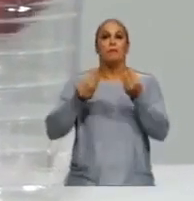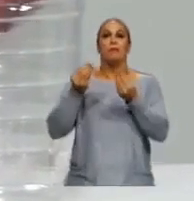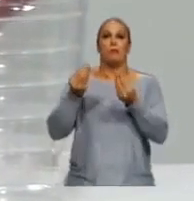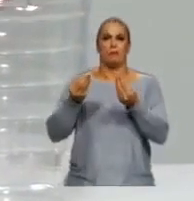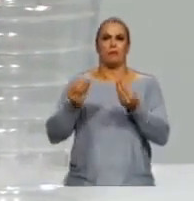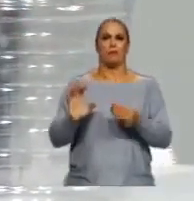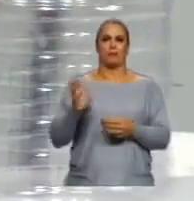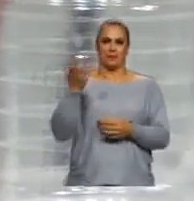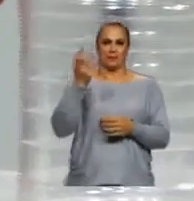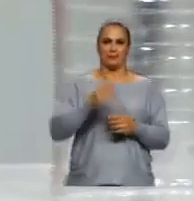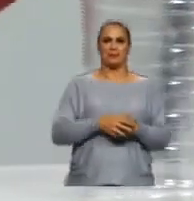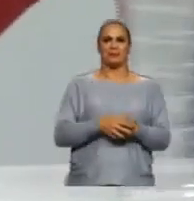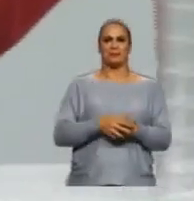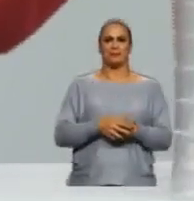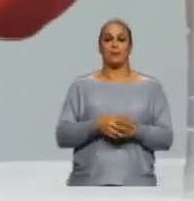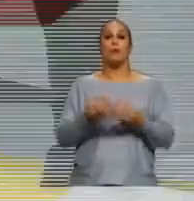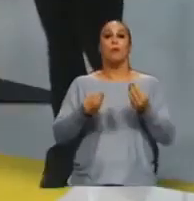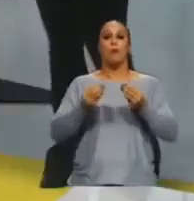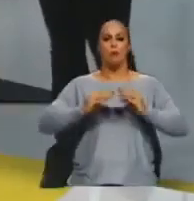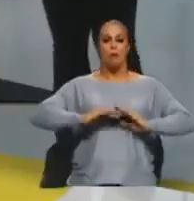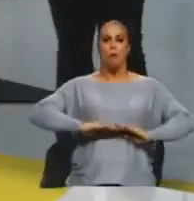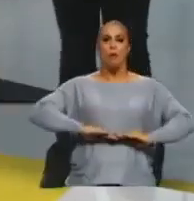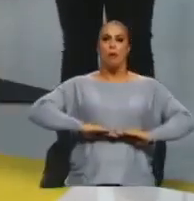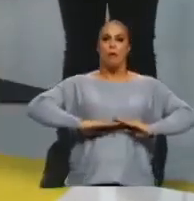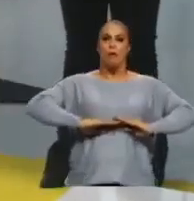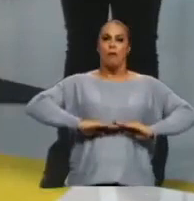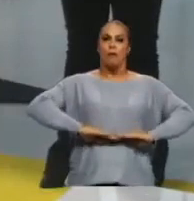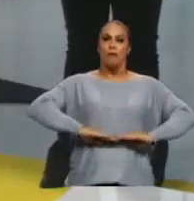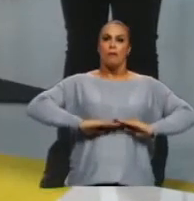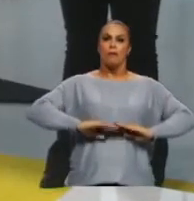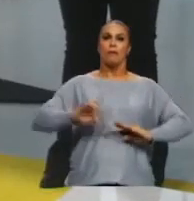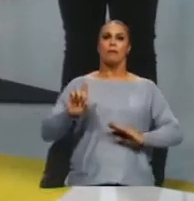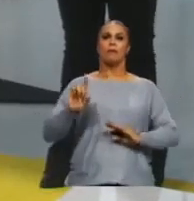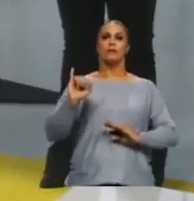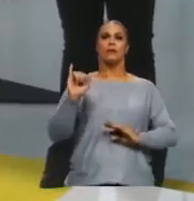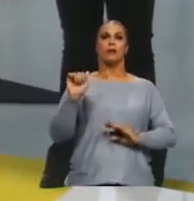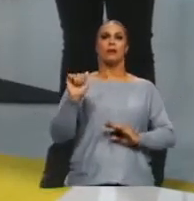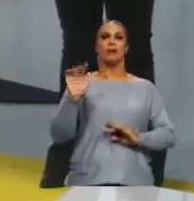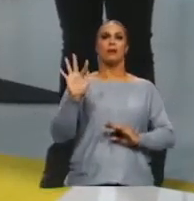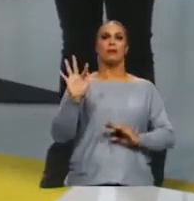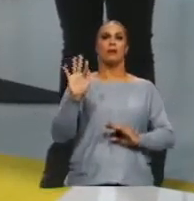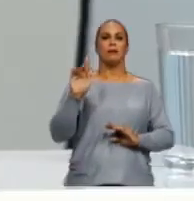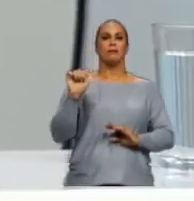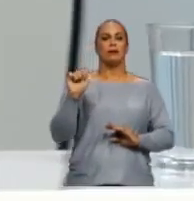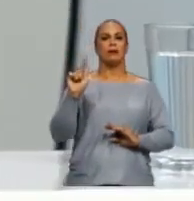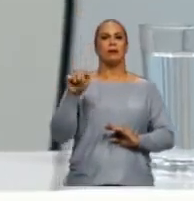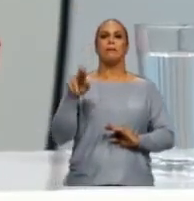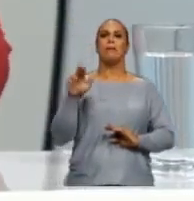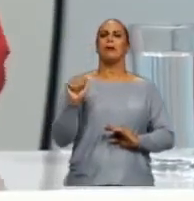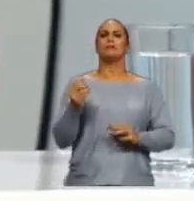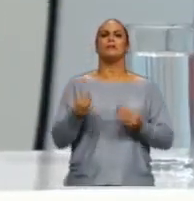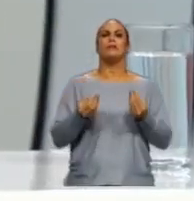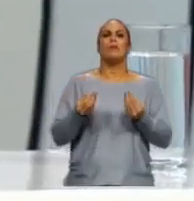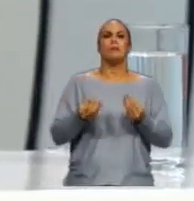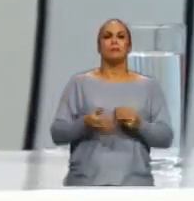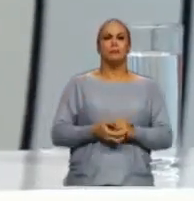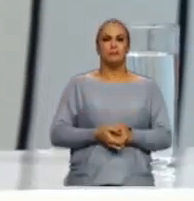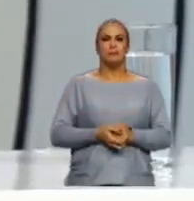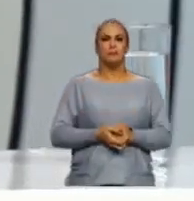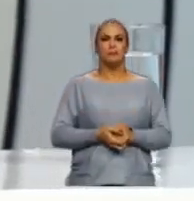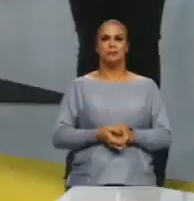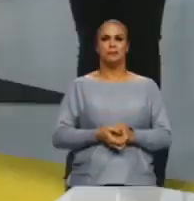pulmão, como funciona o diafragma. É esse o objetivo desse experimento. Então, vamos lá.